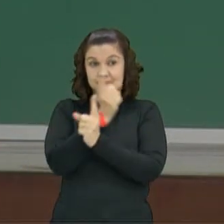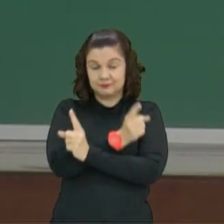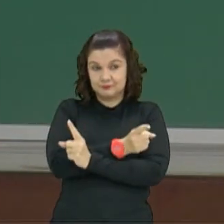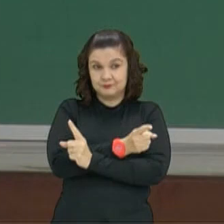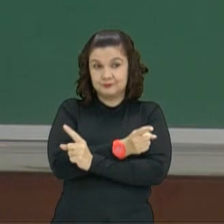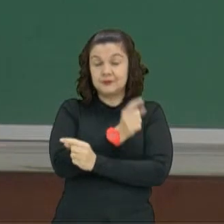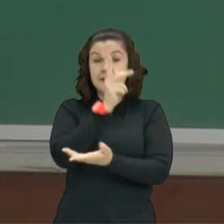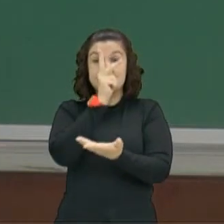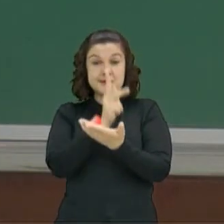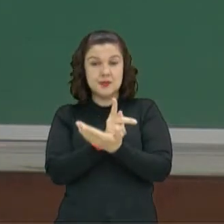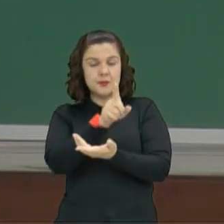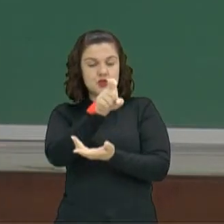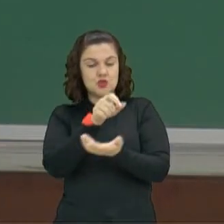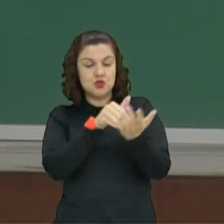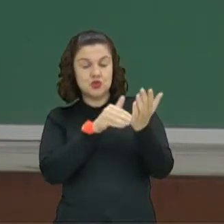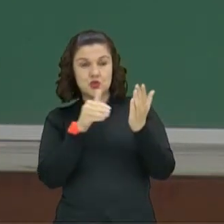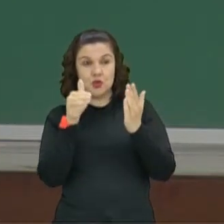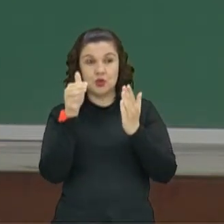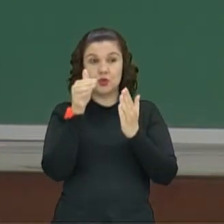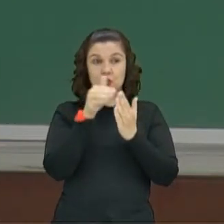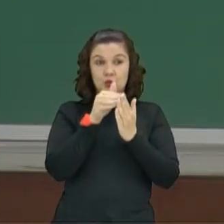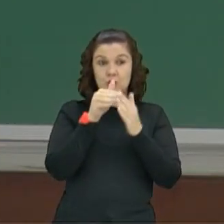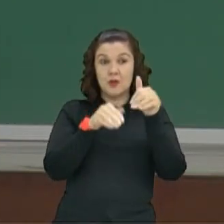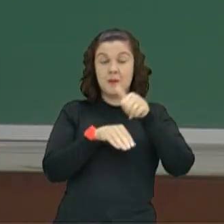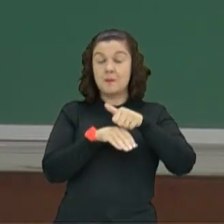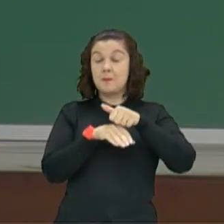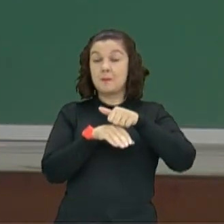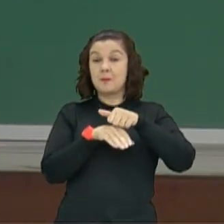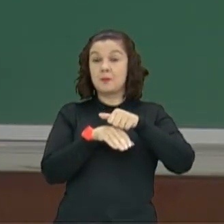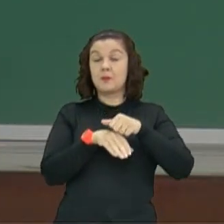obtenho? Que x será todos os valores